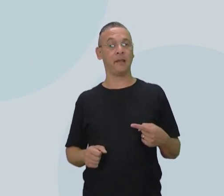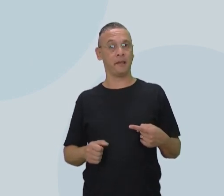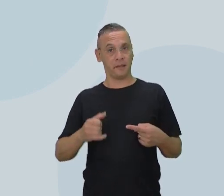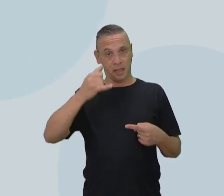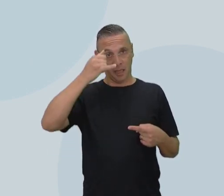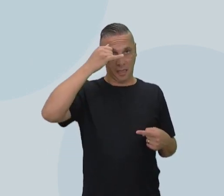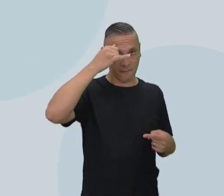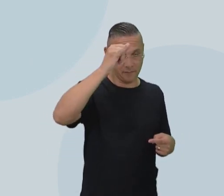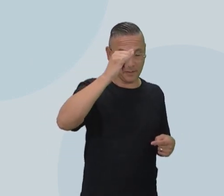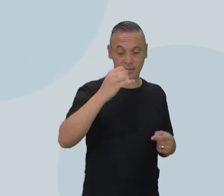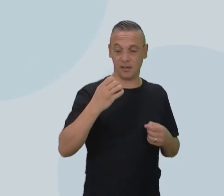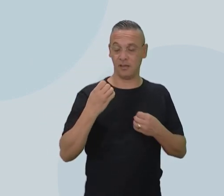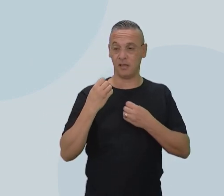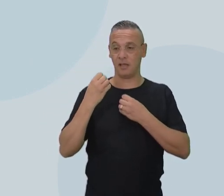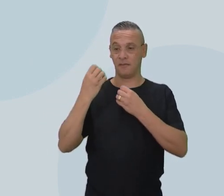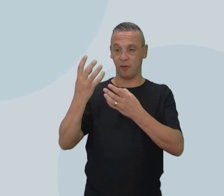a